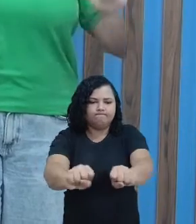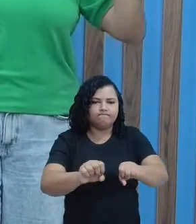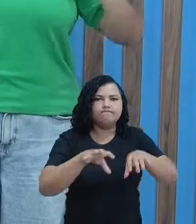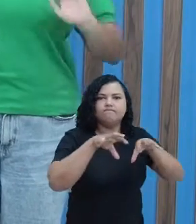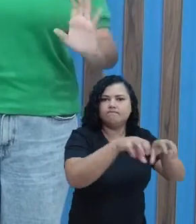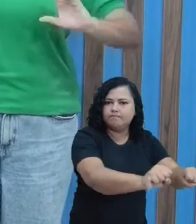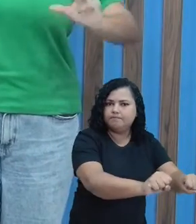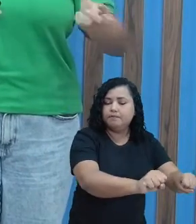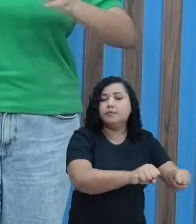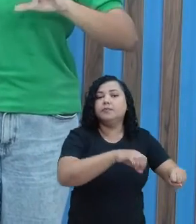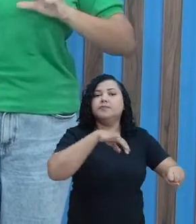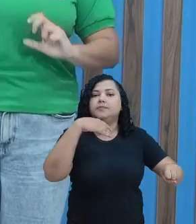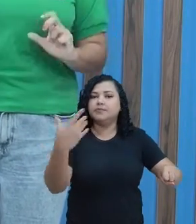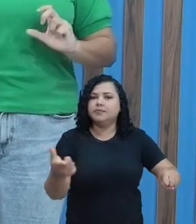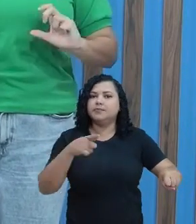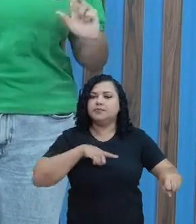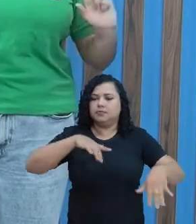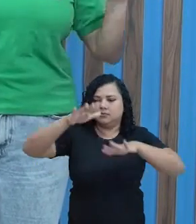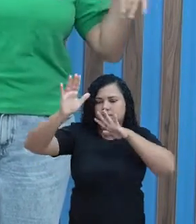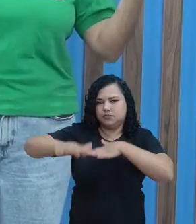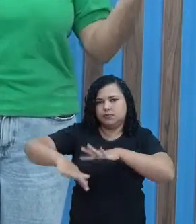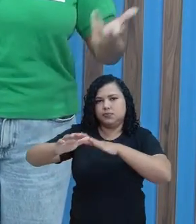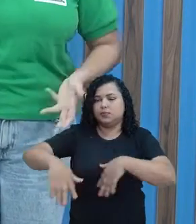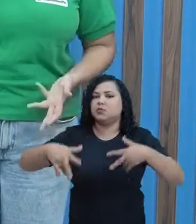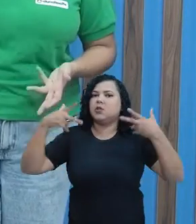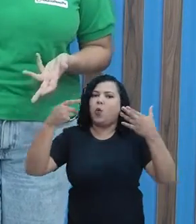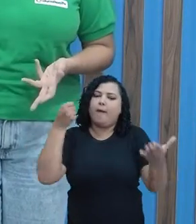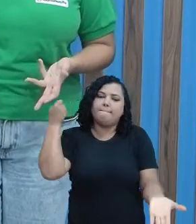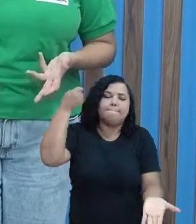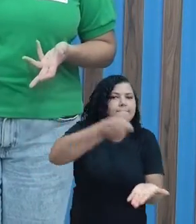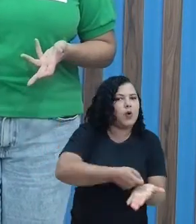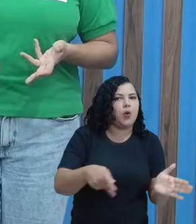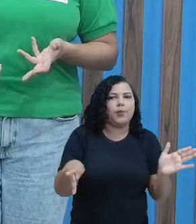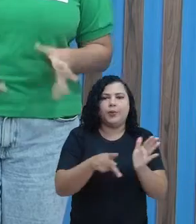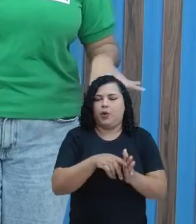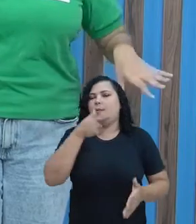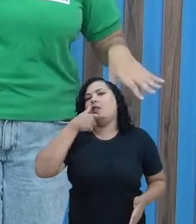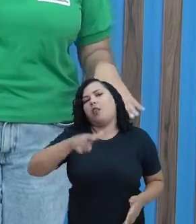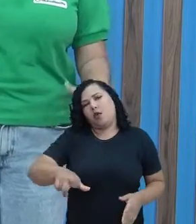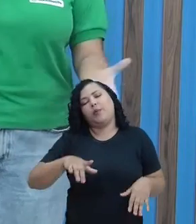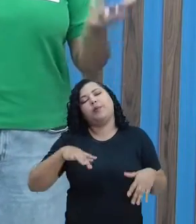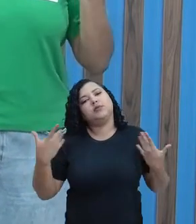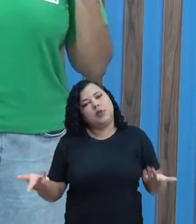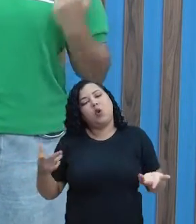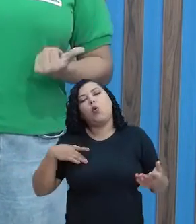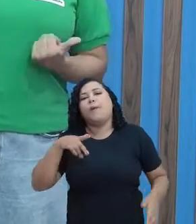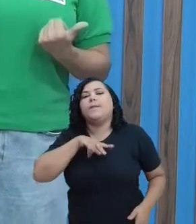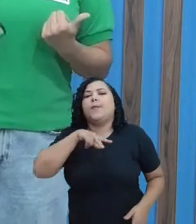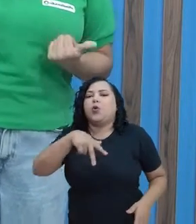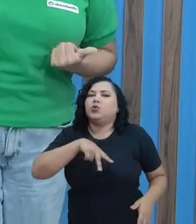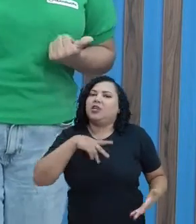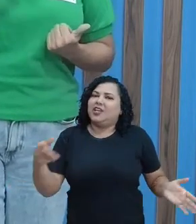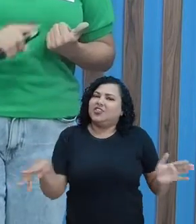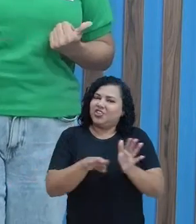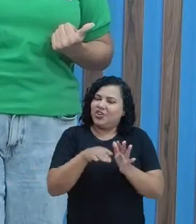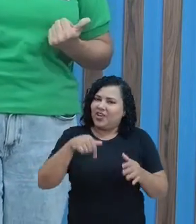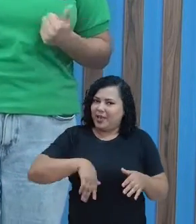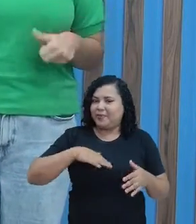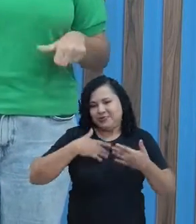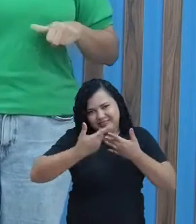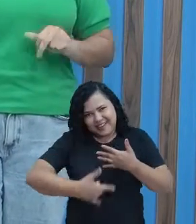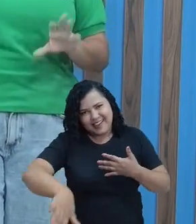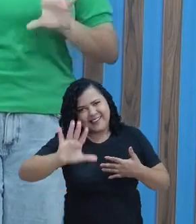também vão fazer esse mesmo movimento de imposição da língua. E foi assim que o português chegou aqui, né? Mas eu estou me